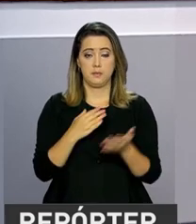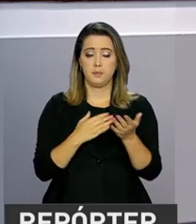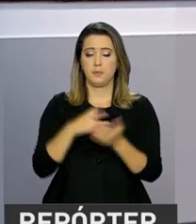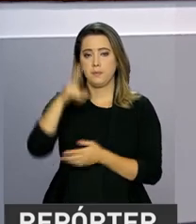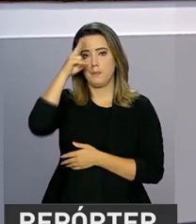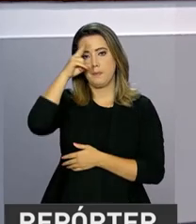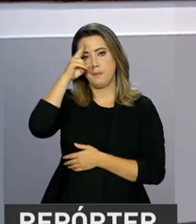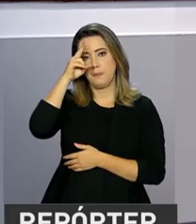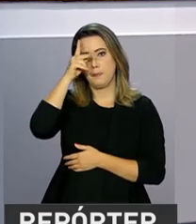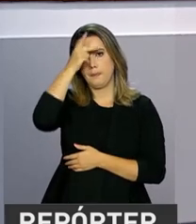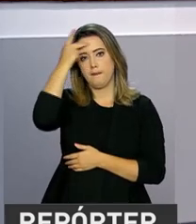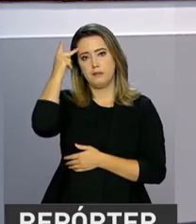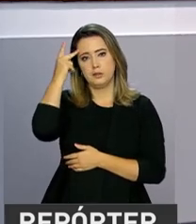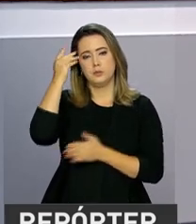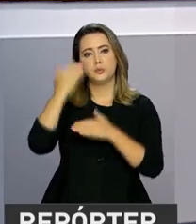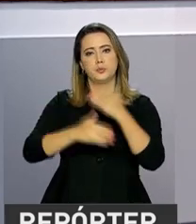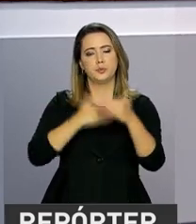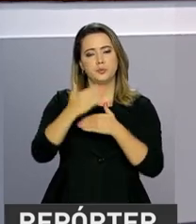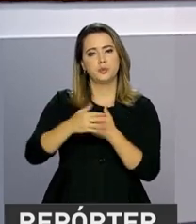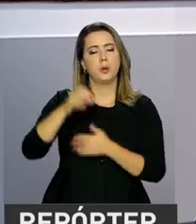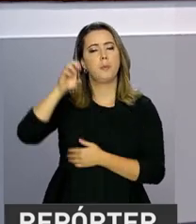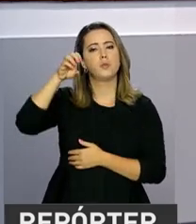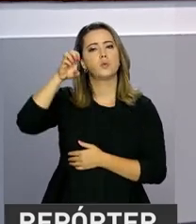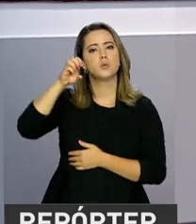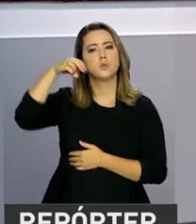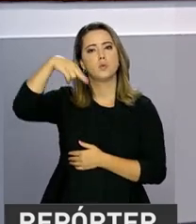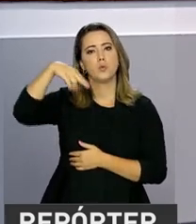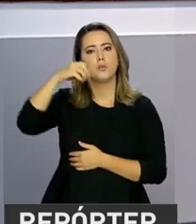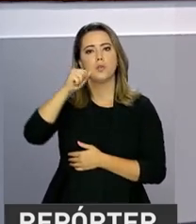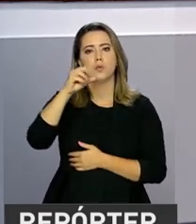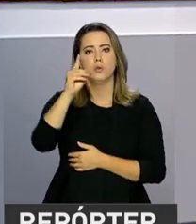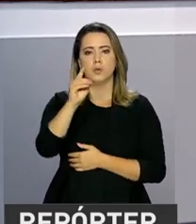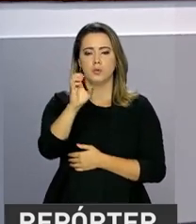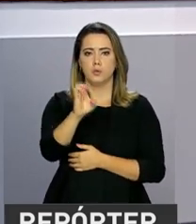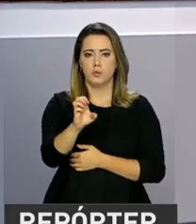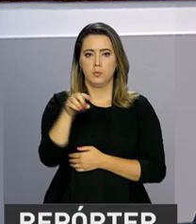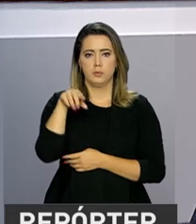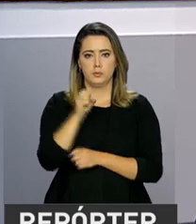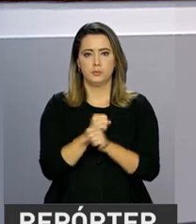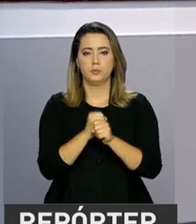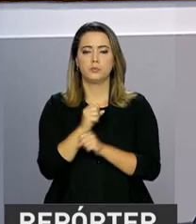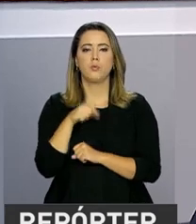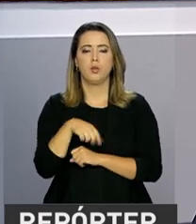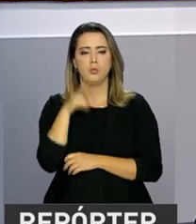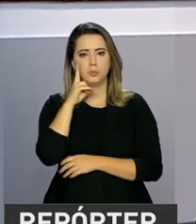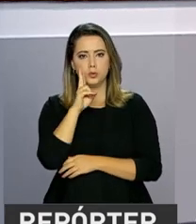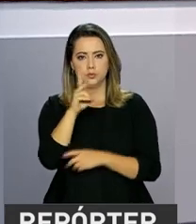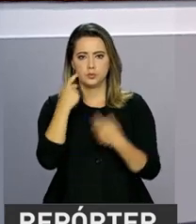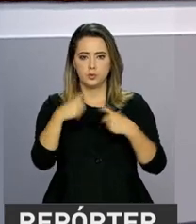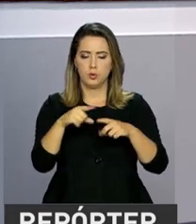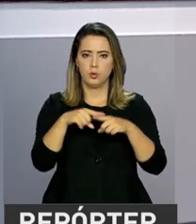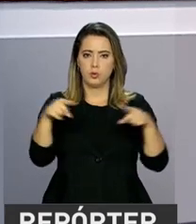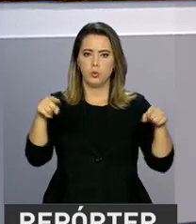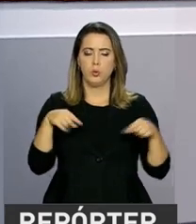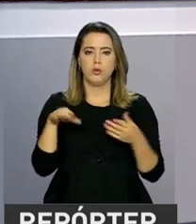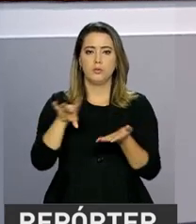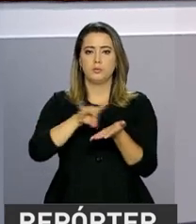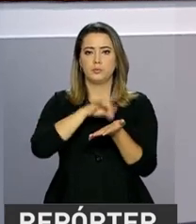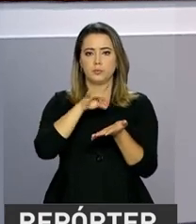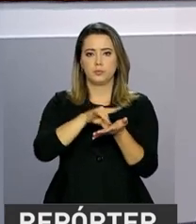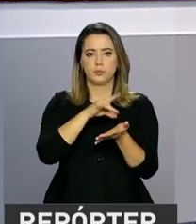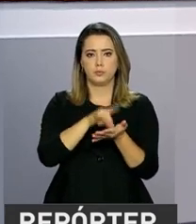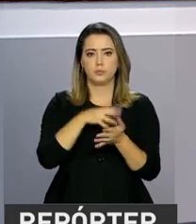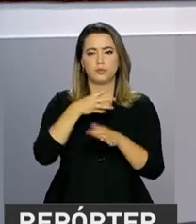fazer o exame nacional de desempenho de estudantes o enade e 2017 já podem acessar o cartão de confirmação da inscrição